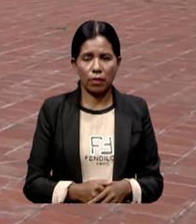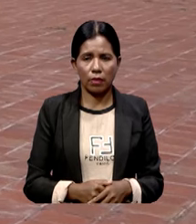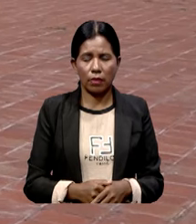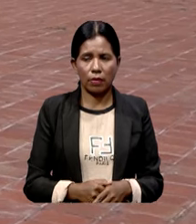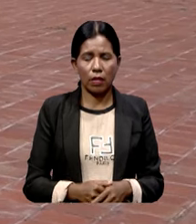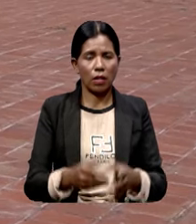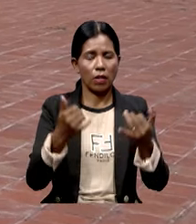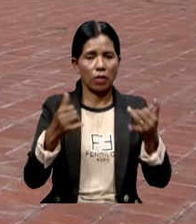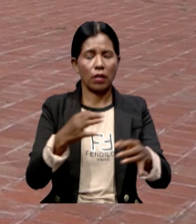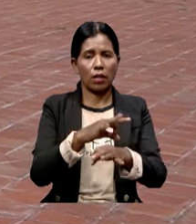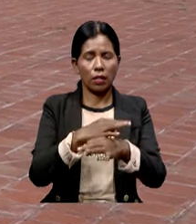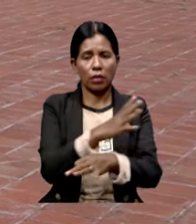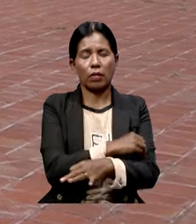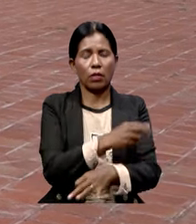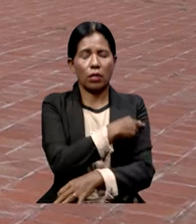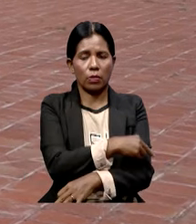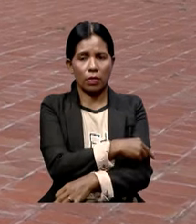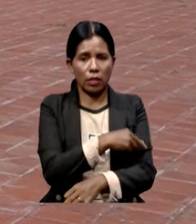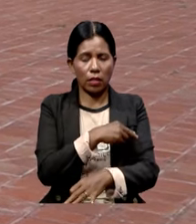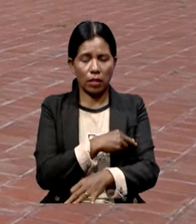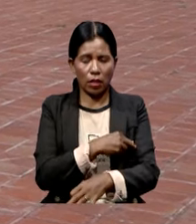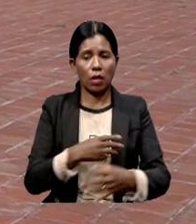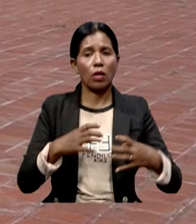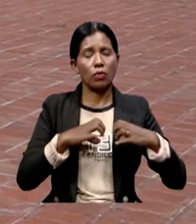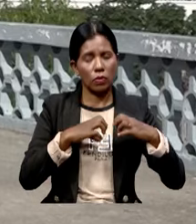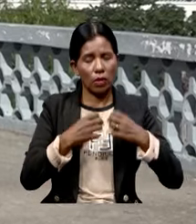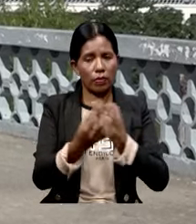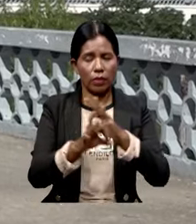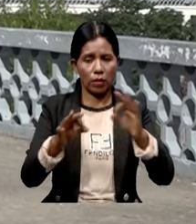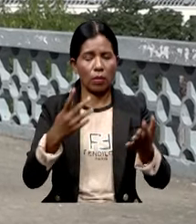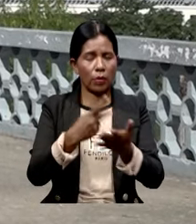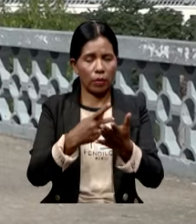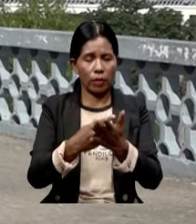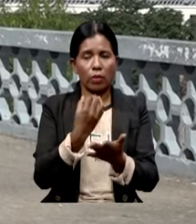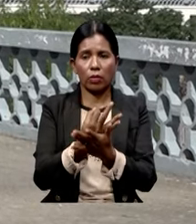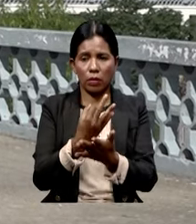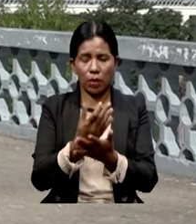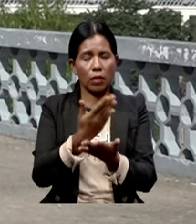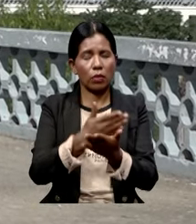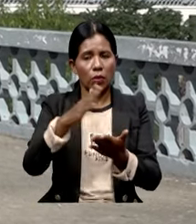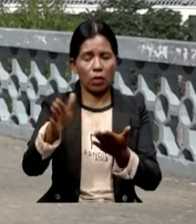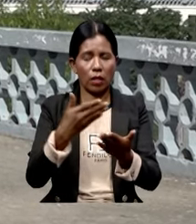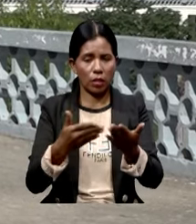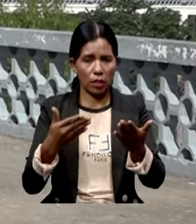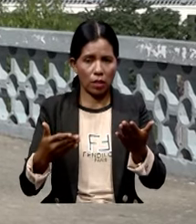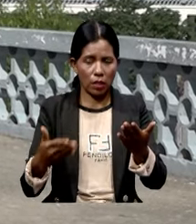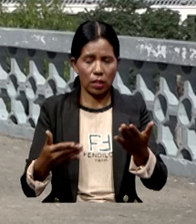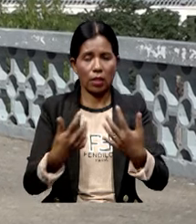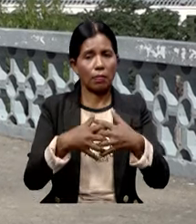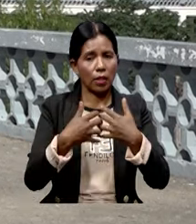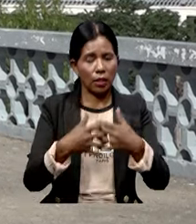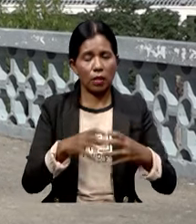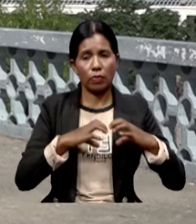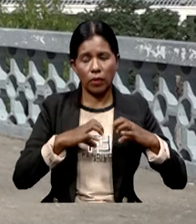Dada uma reabilitação para centro cardíaco e alahane rotona, no proposto orçamento a tu compra equipamento de funciona centro